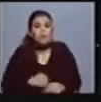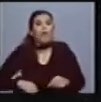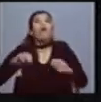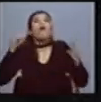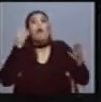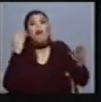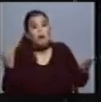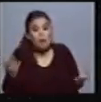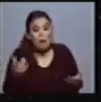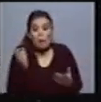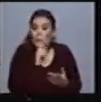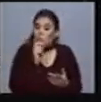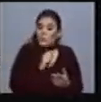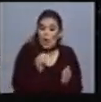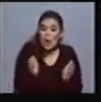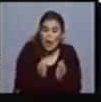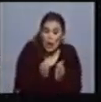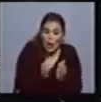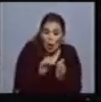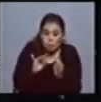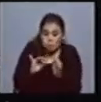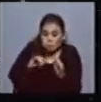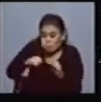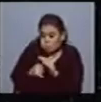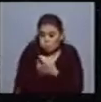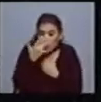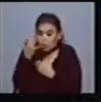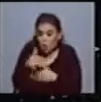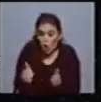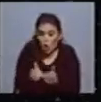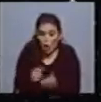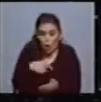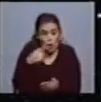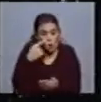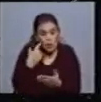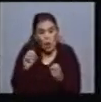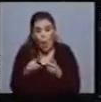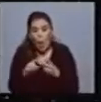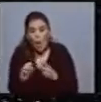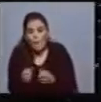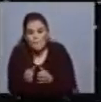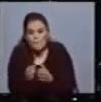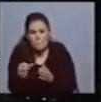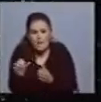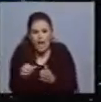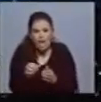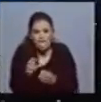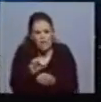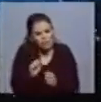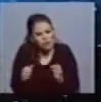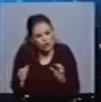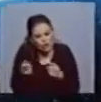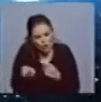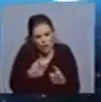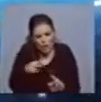o mais pequenino buraco negro que nós conhecemos, ou então a mais densa estrela de neutrões que nós conhecemos. E, portanto, as